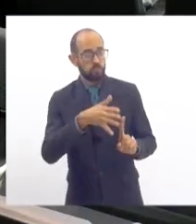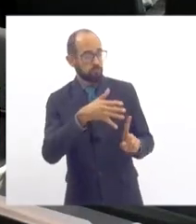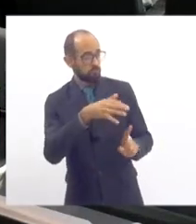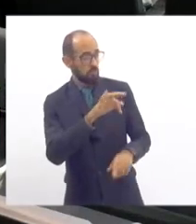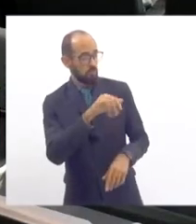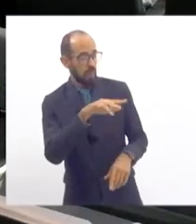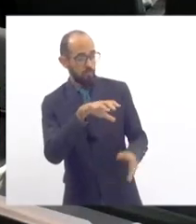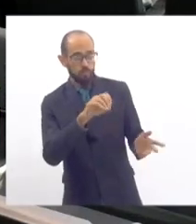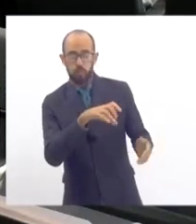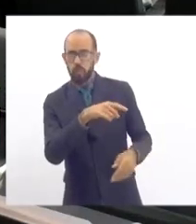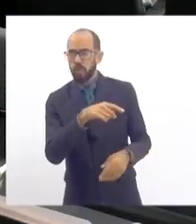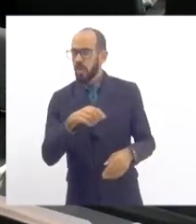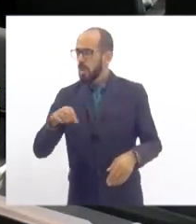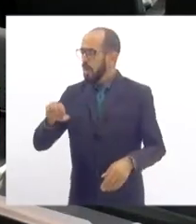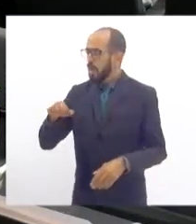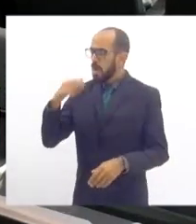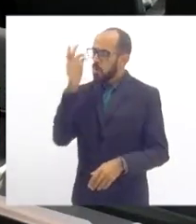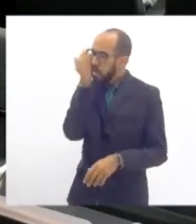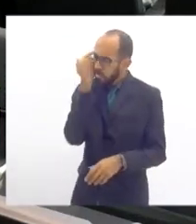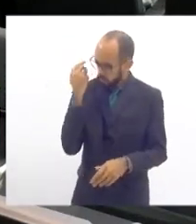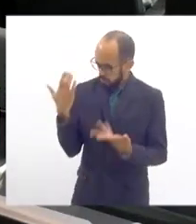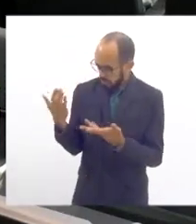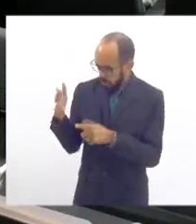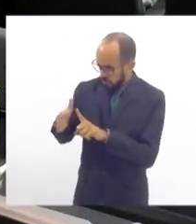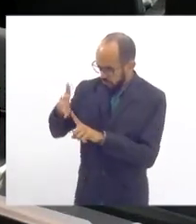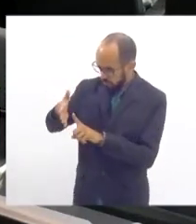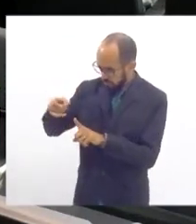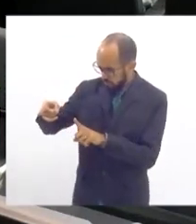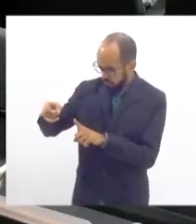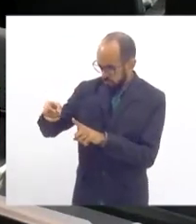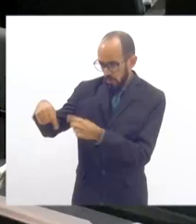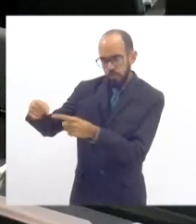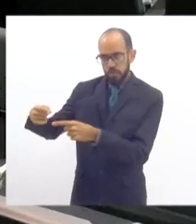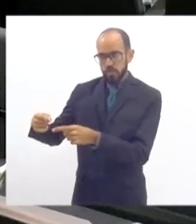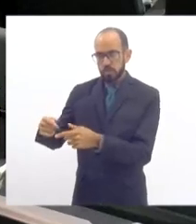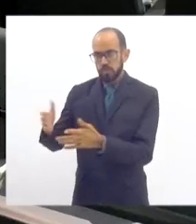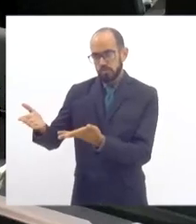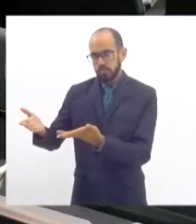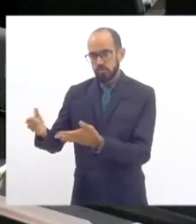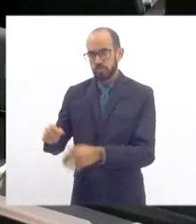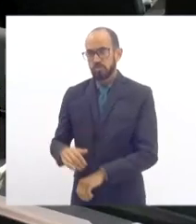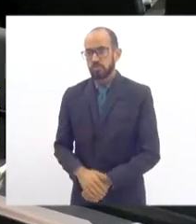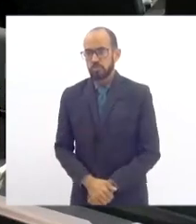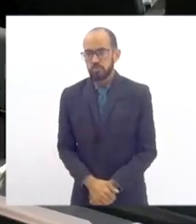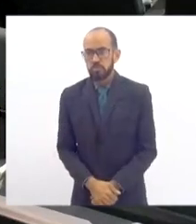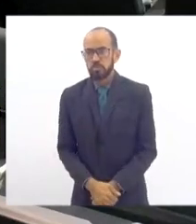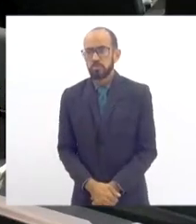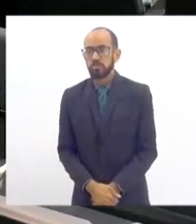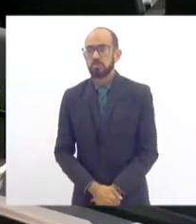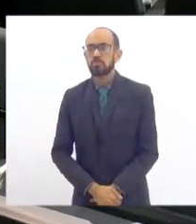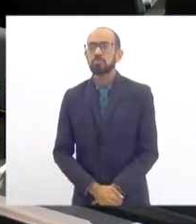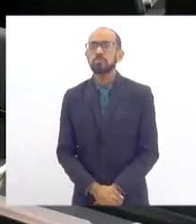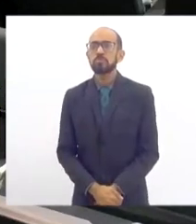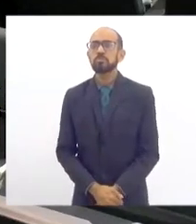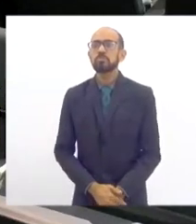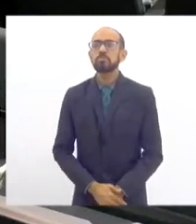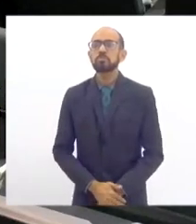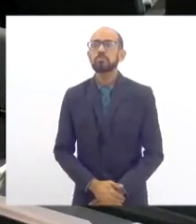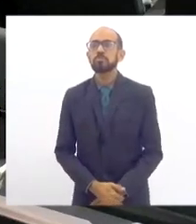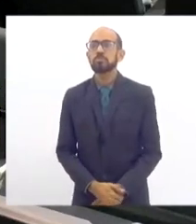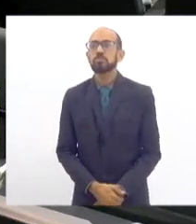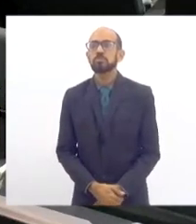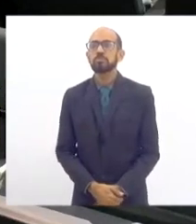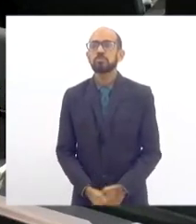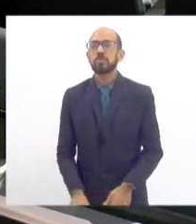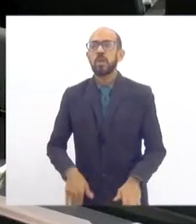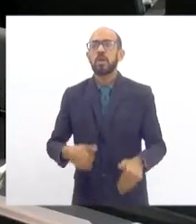palavra, deputado? Depois. Deputado Flávio Serafini. Eu também gostaria depois, viu? Ah, claro. Flávio, vamos falar.